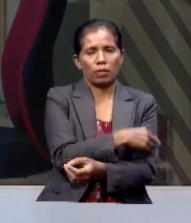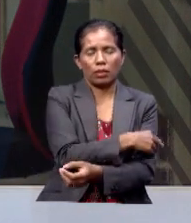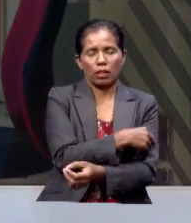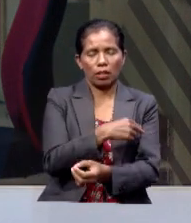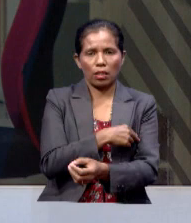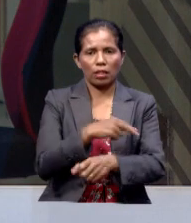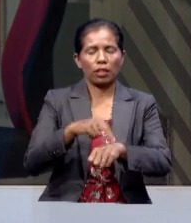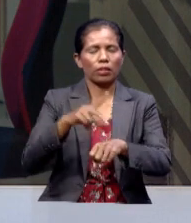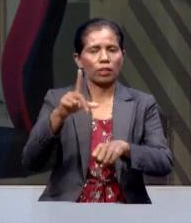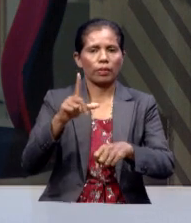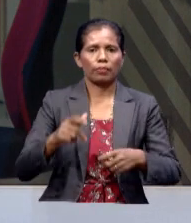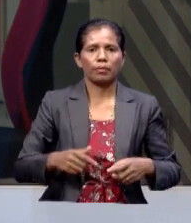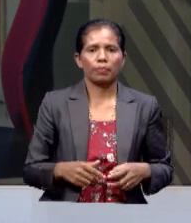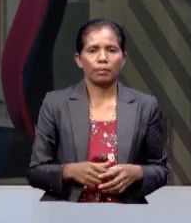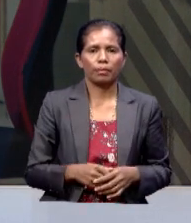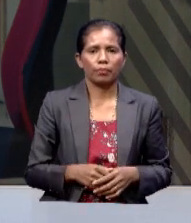Nacional.